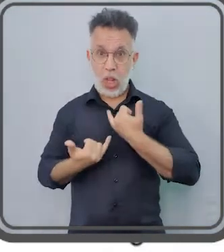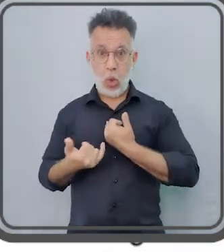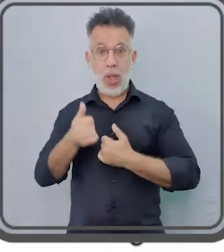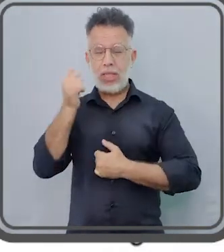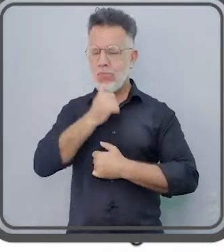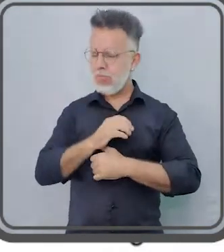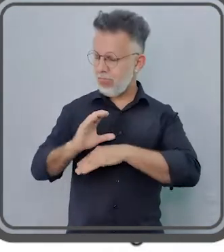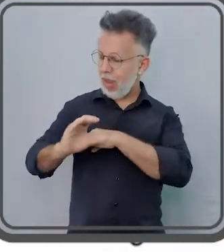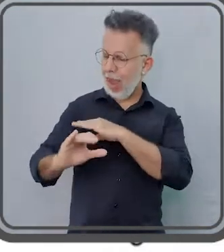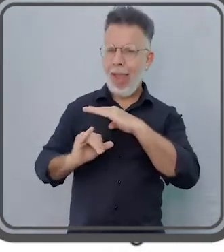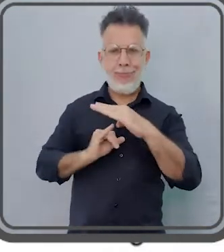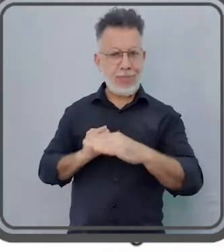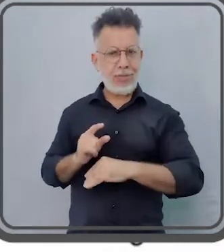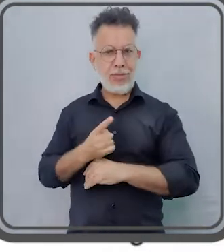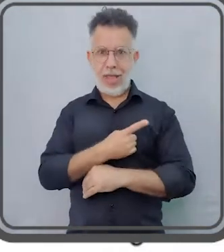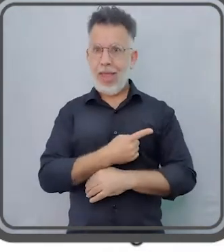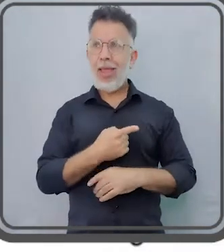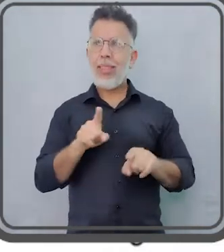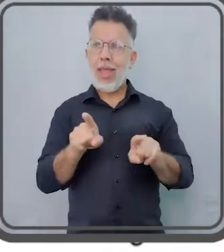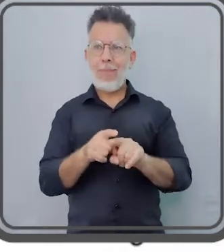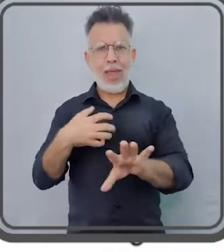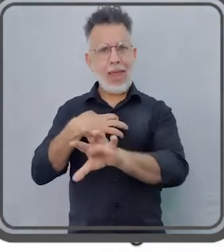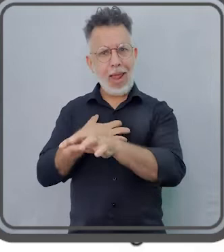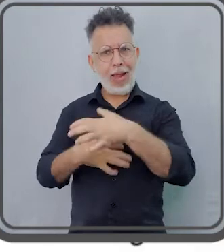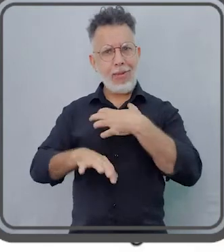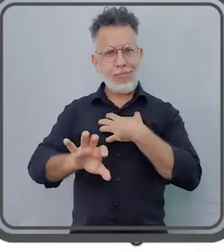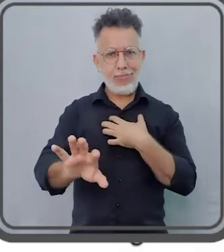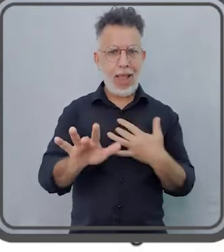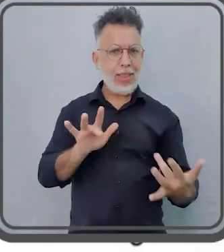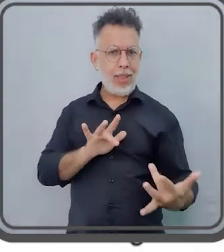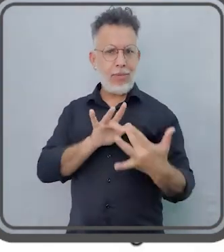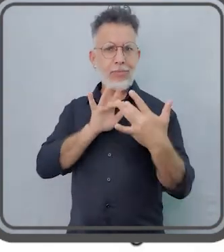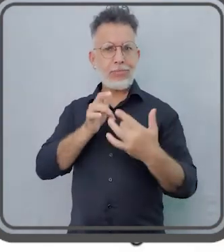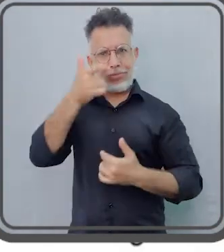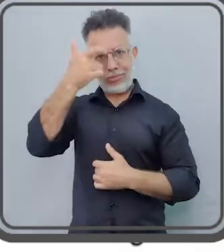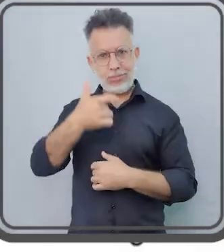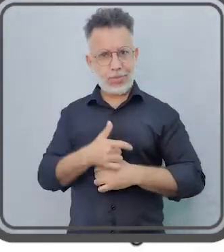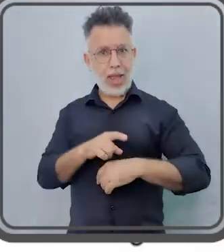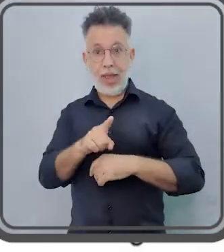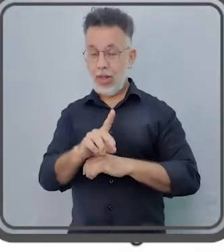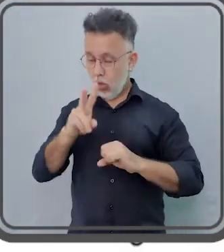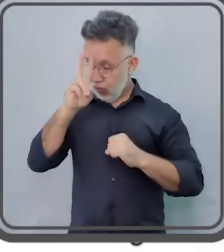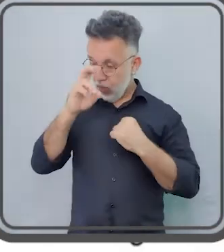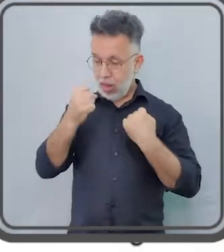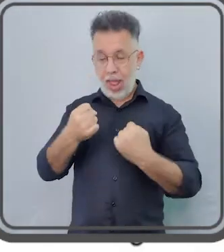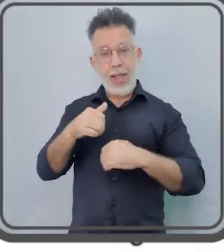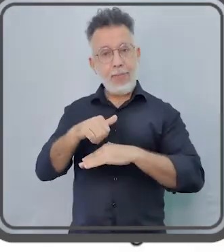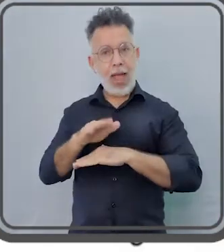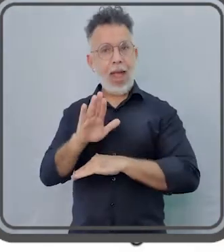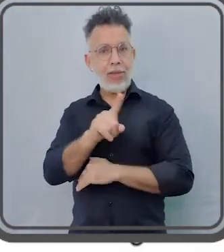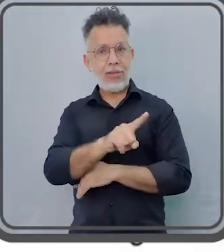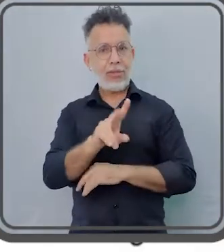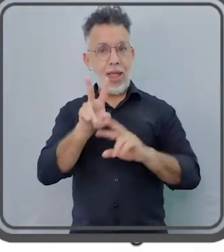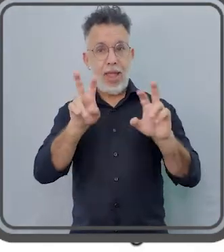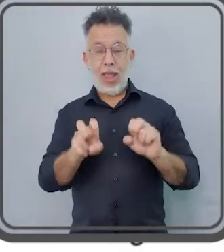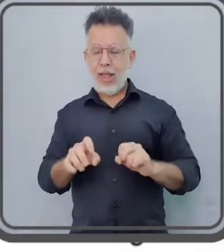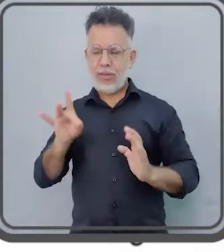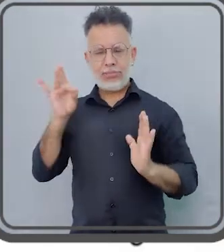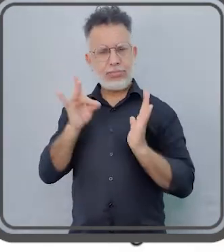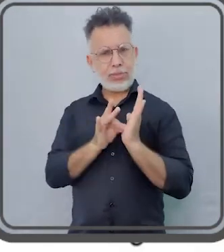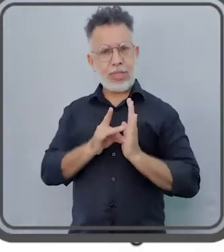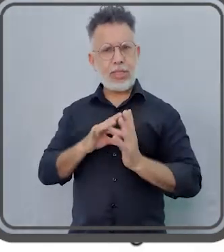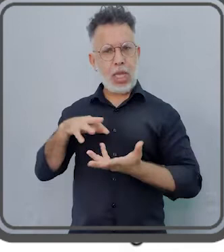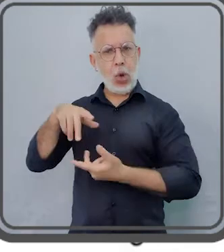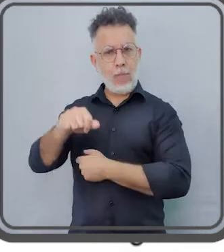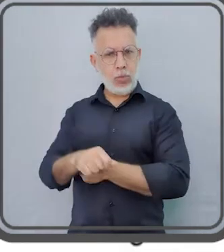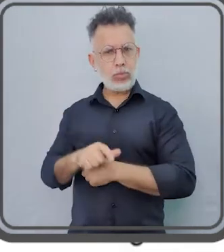da empatia, foi a partir da conexão pessoal. Isso fortalece cada vez mais essa convicção de que o mundo é de CPFs, né? A gente